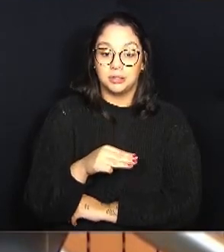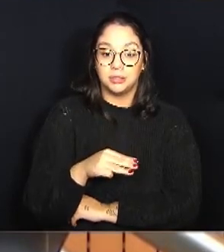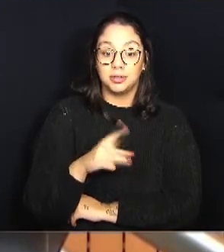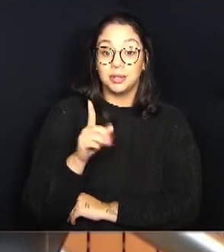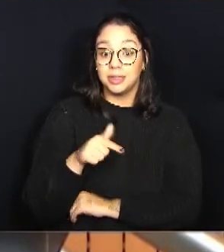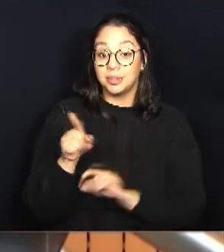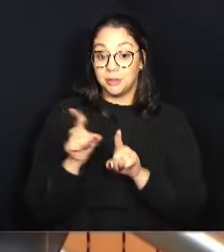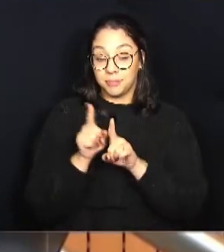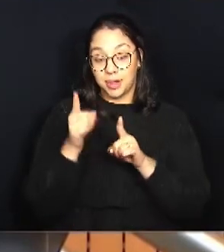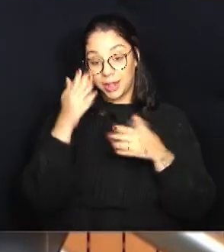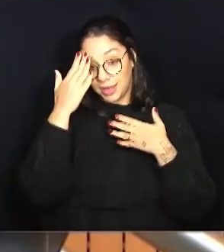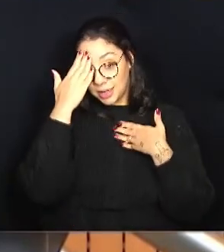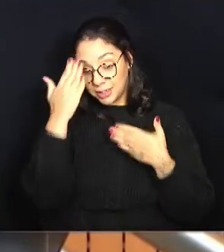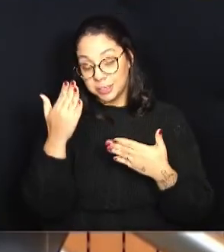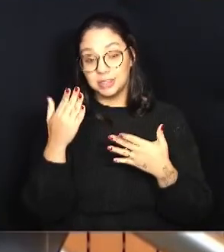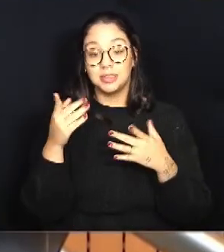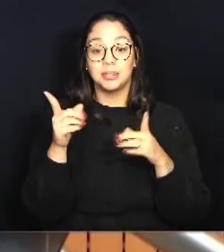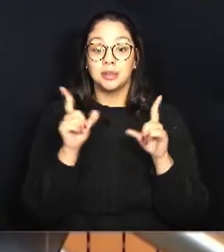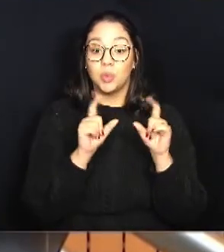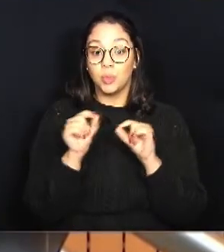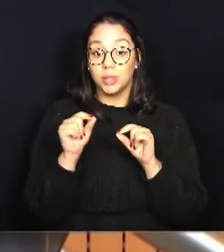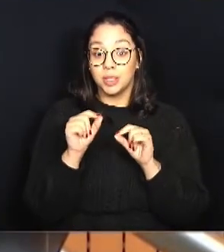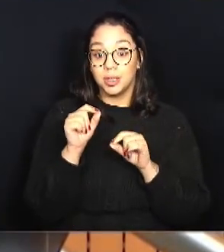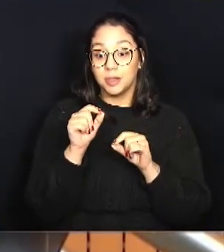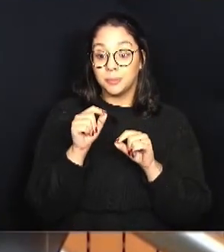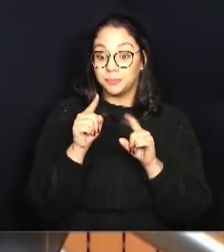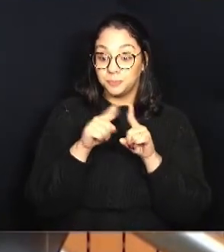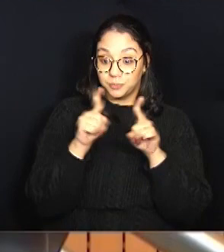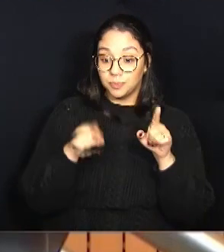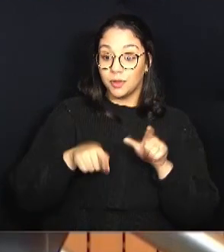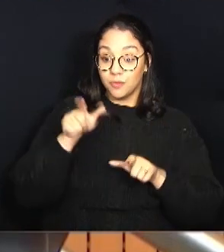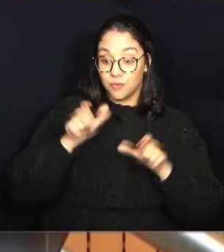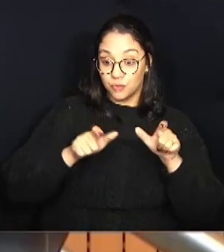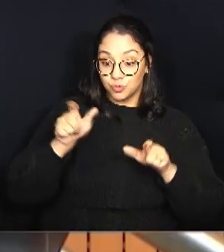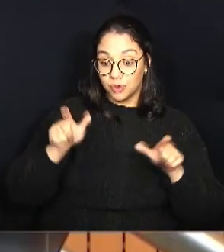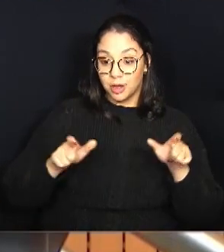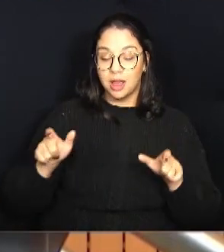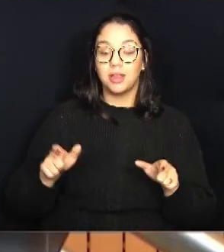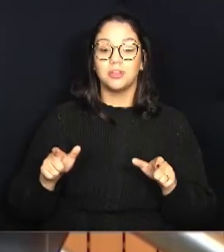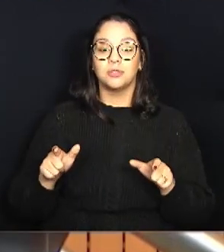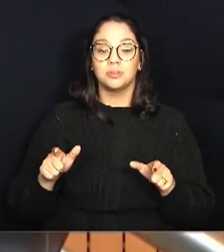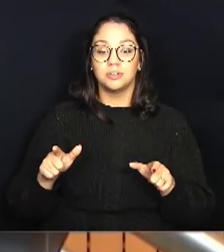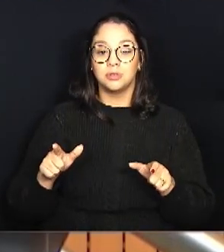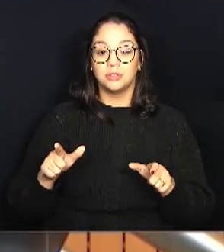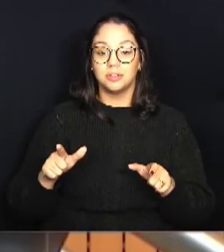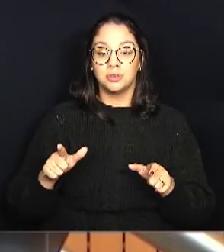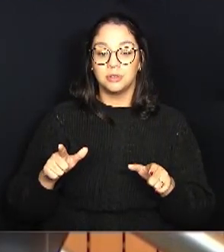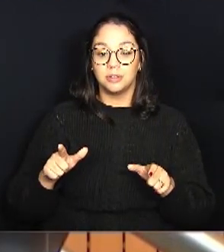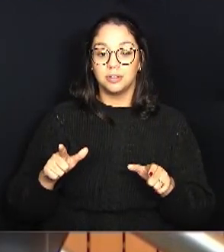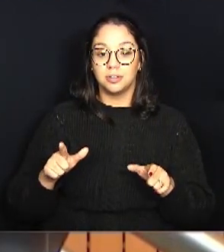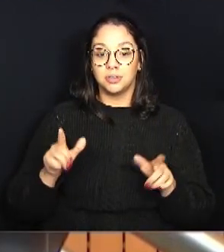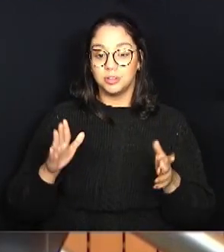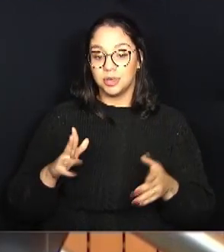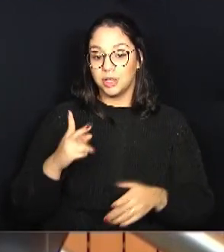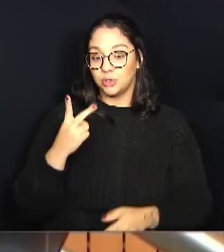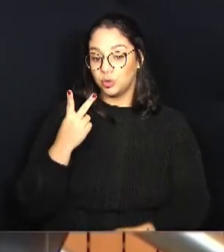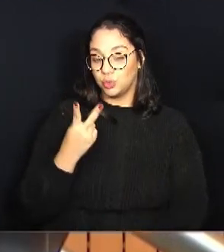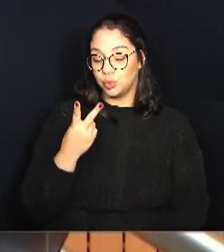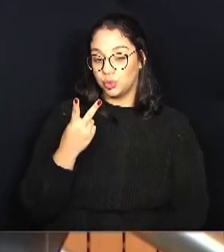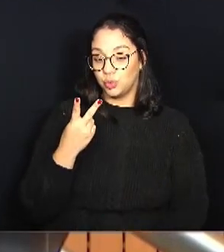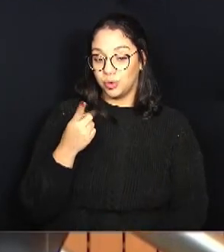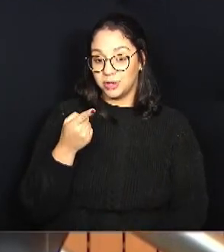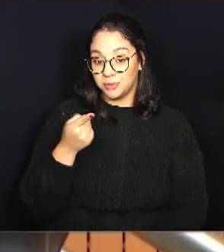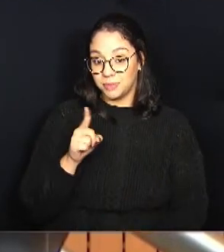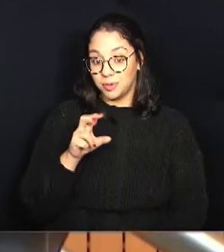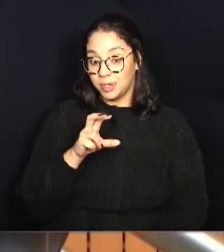assim agradecido pelos funcionários que estão nessas 2.500 indo para